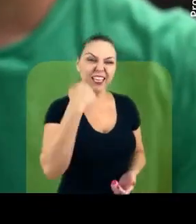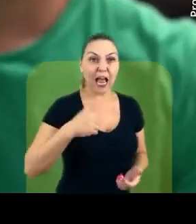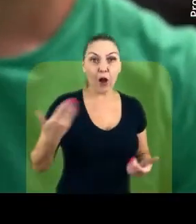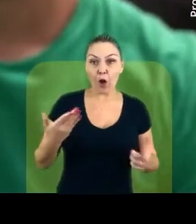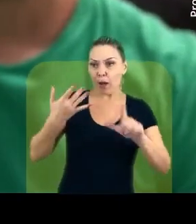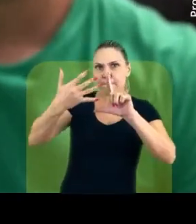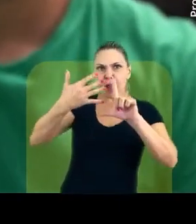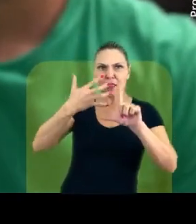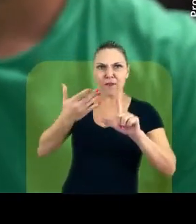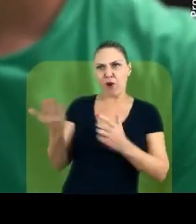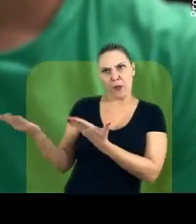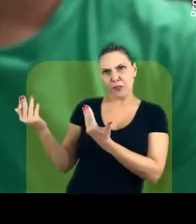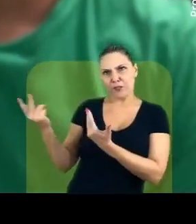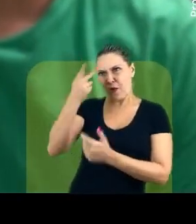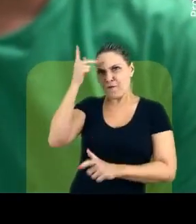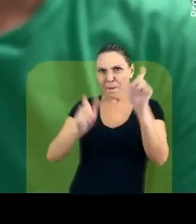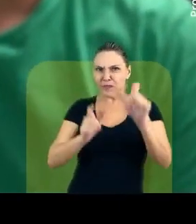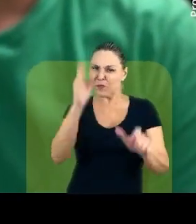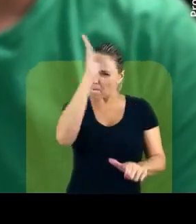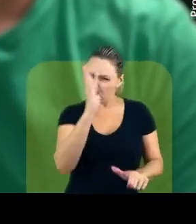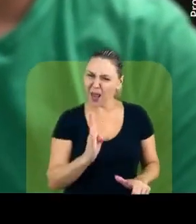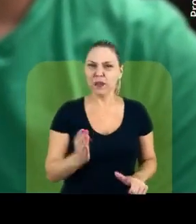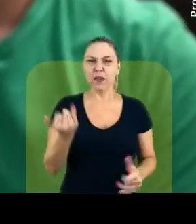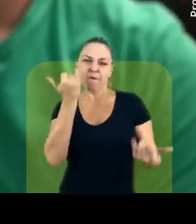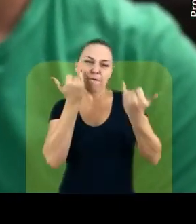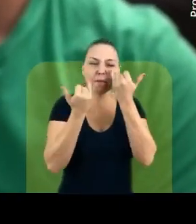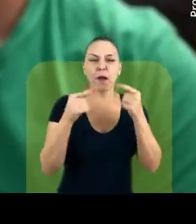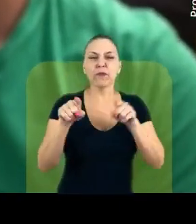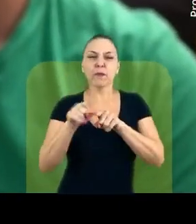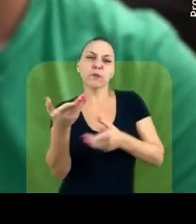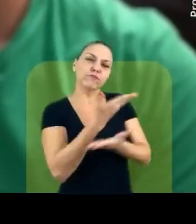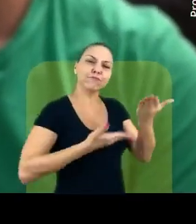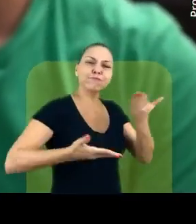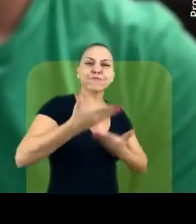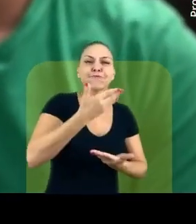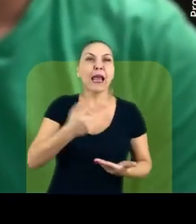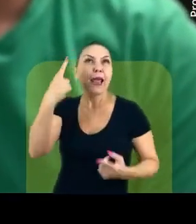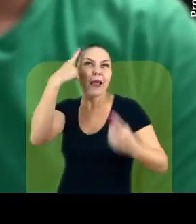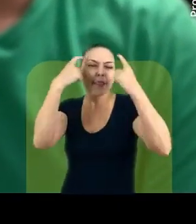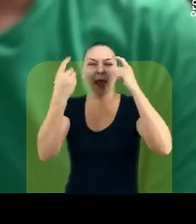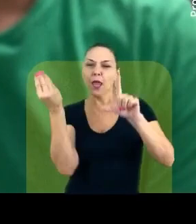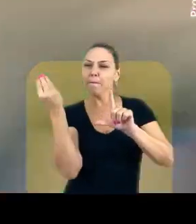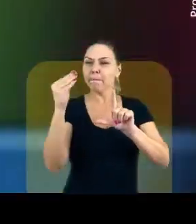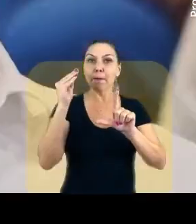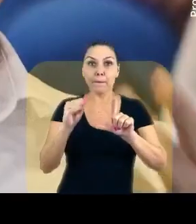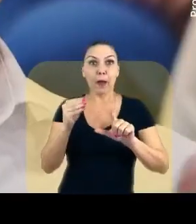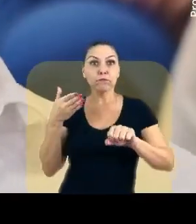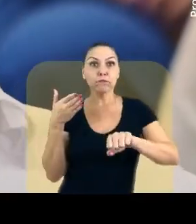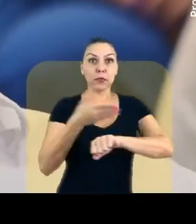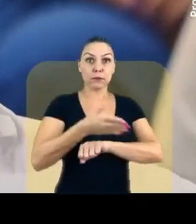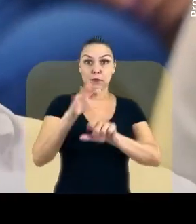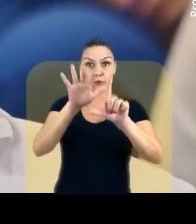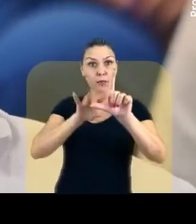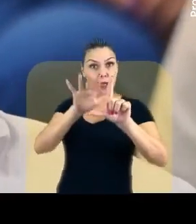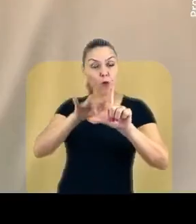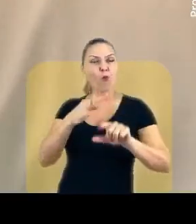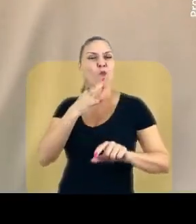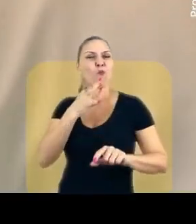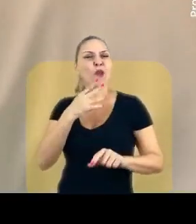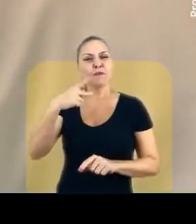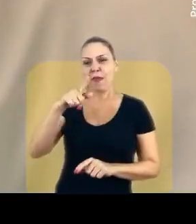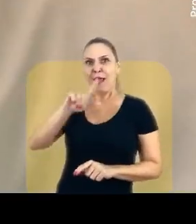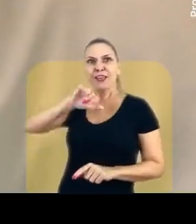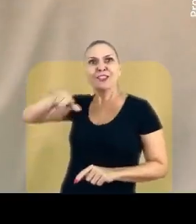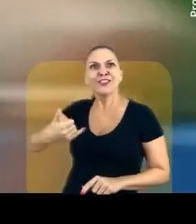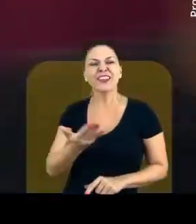Chega aí, uma plataforma para a juventude brasileira se informar, interagir e trazer as suas ideias. Acesse o QR Code,